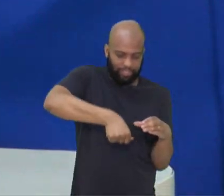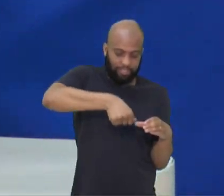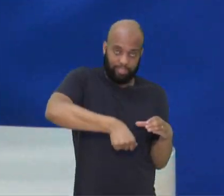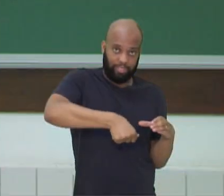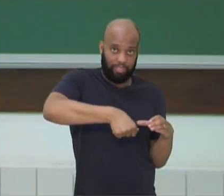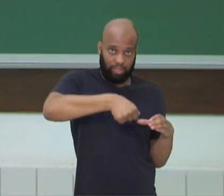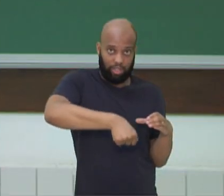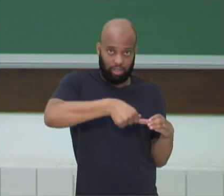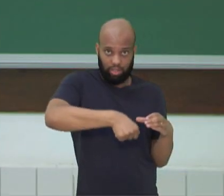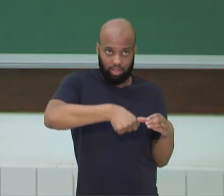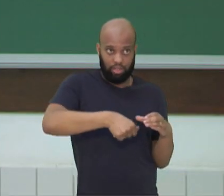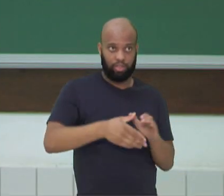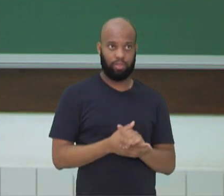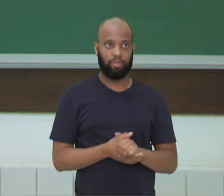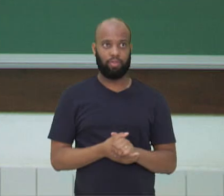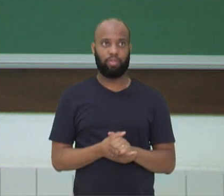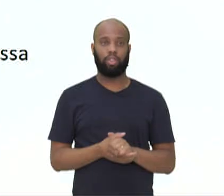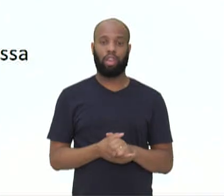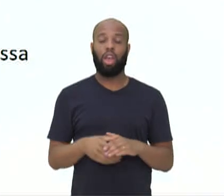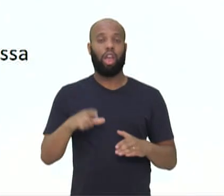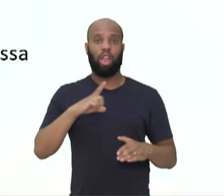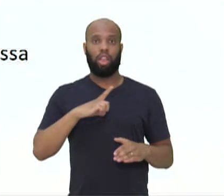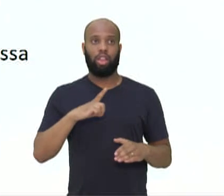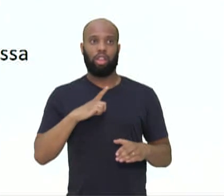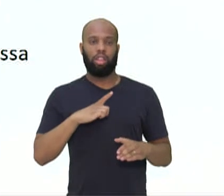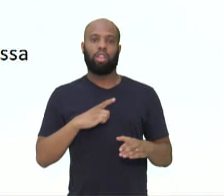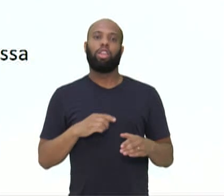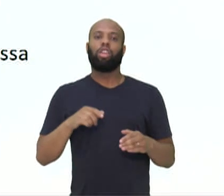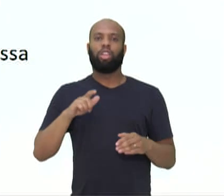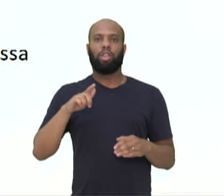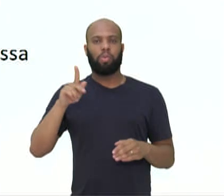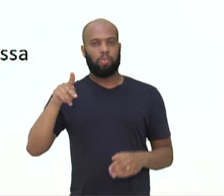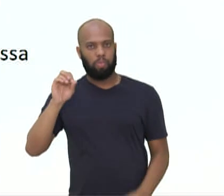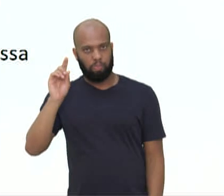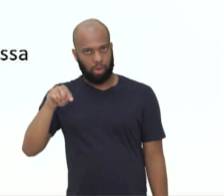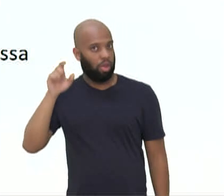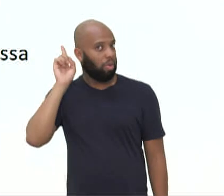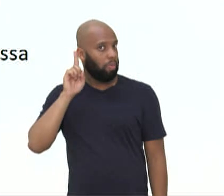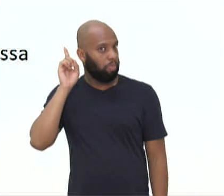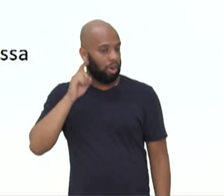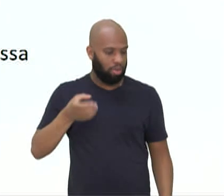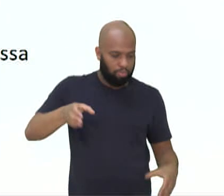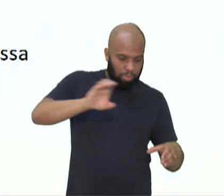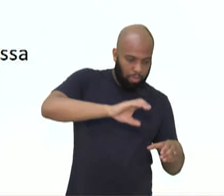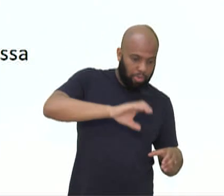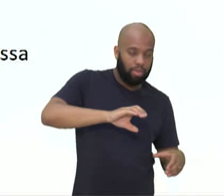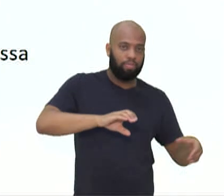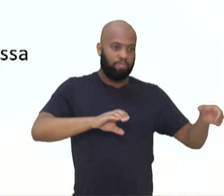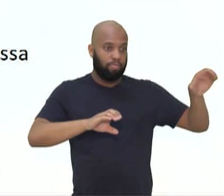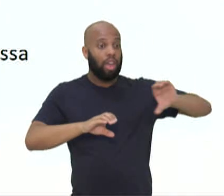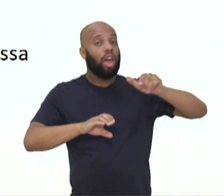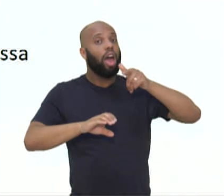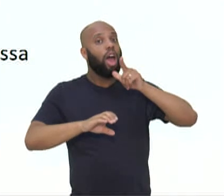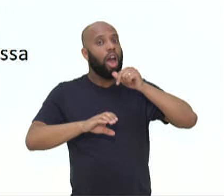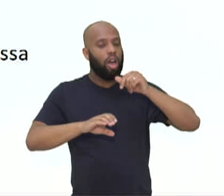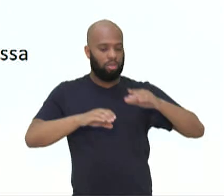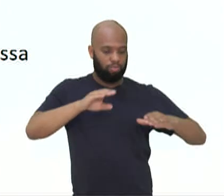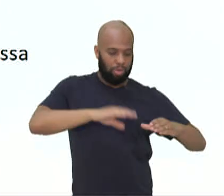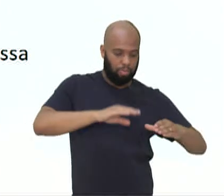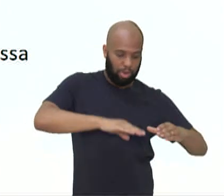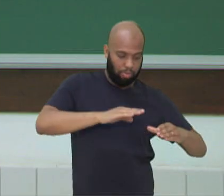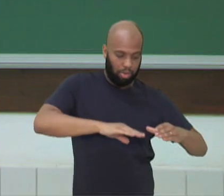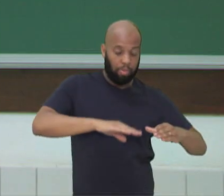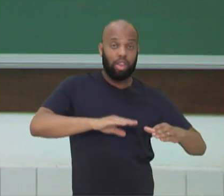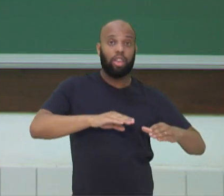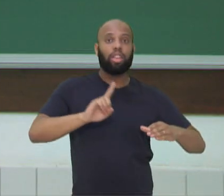nossa etapa aqui, ó. Despeje a mistura do gesso e água no copo com a massinha de modelar. Quando o gesso estiver seco e duro, retire do copo. Então,